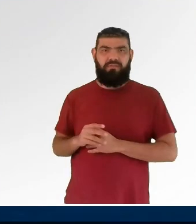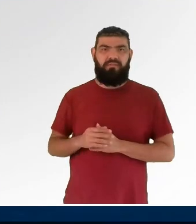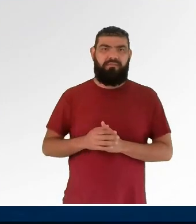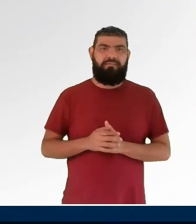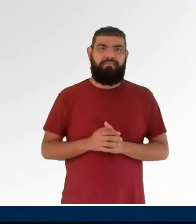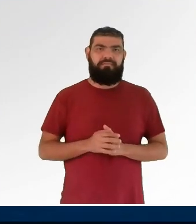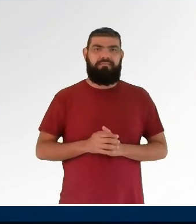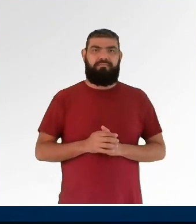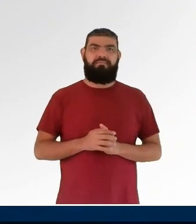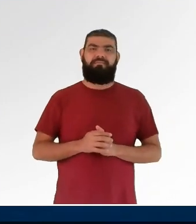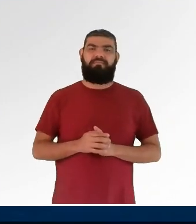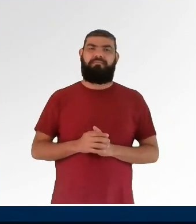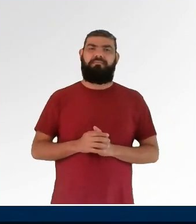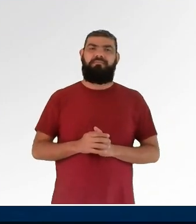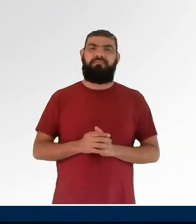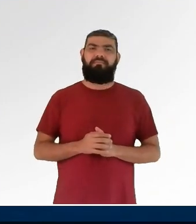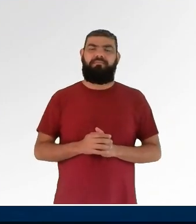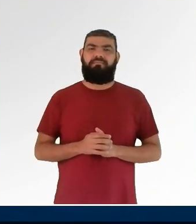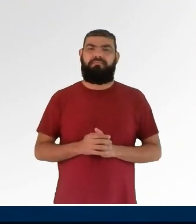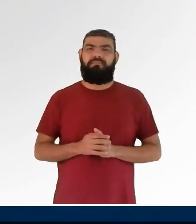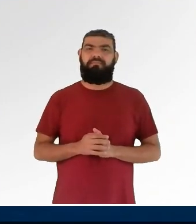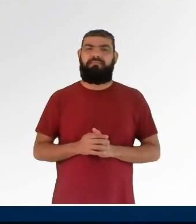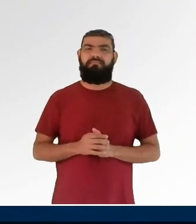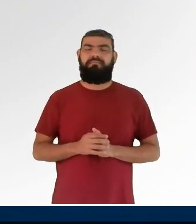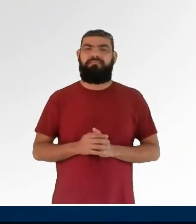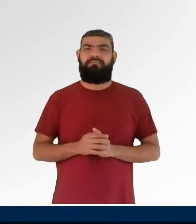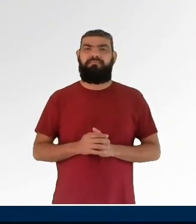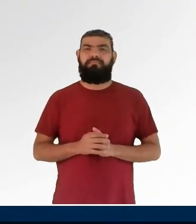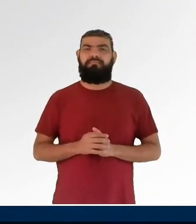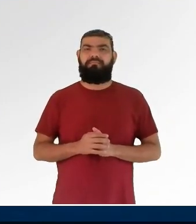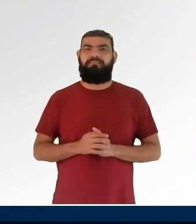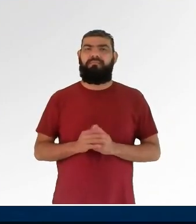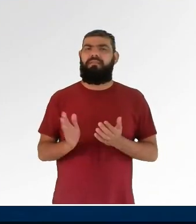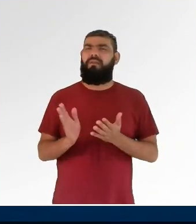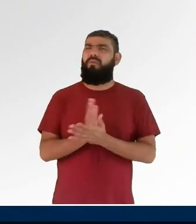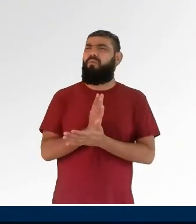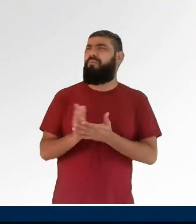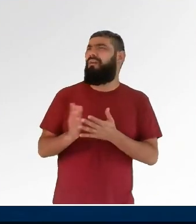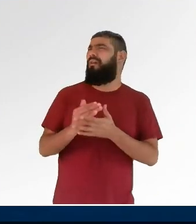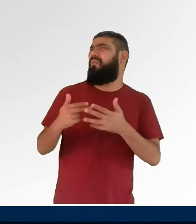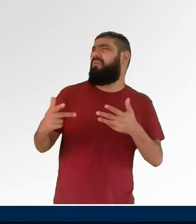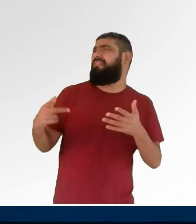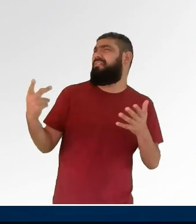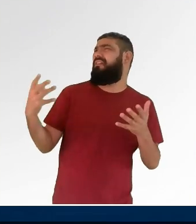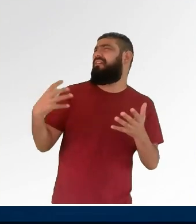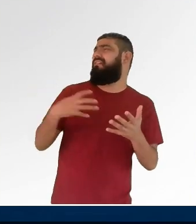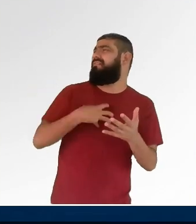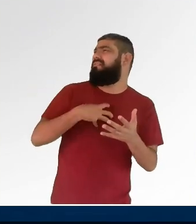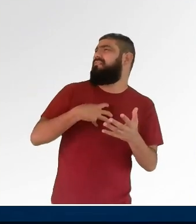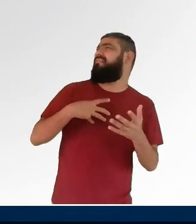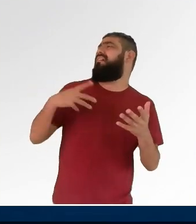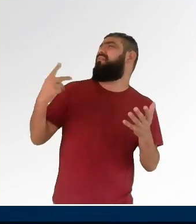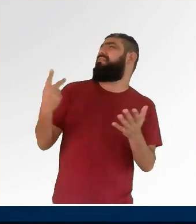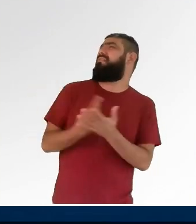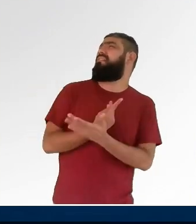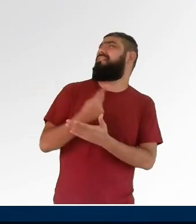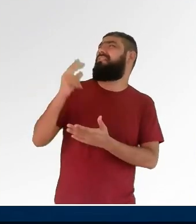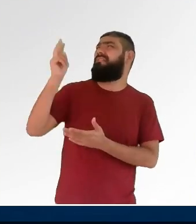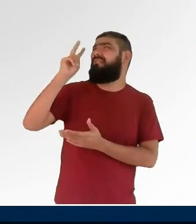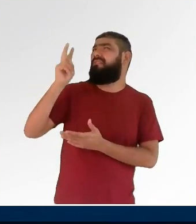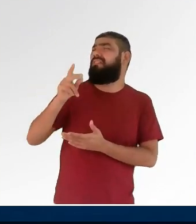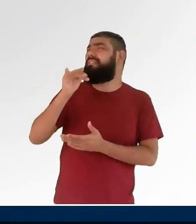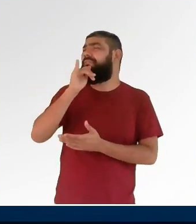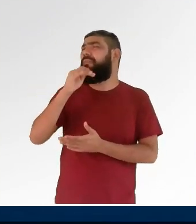técnico. O que isso quer dizer? Que alguma coisa motiva que a história aconteça, como você observou na letra. A morte do